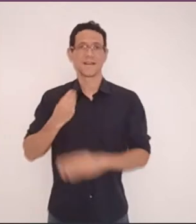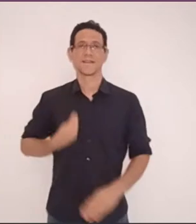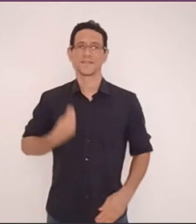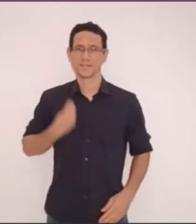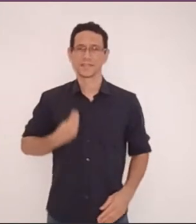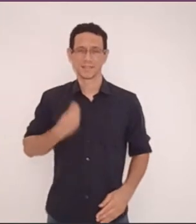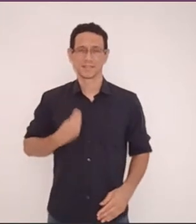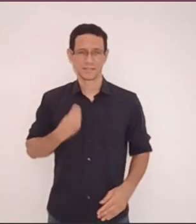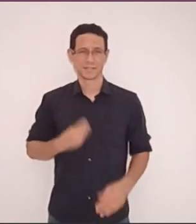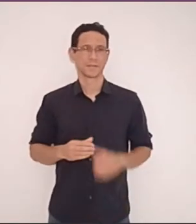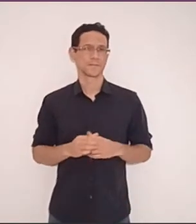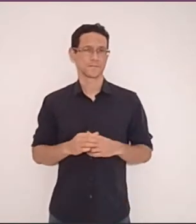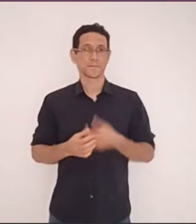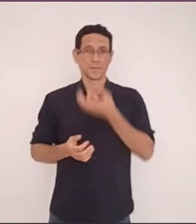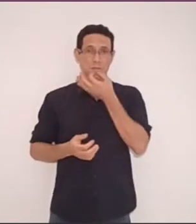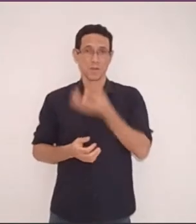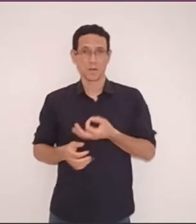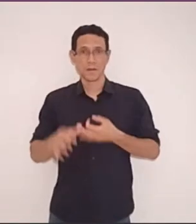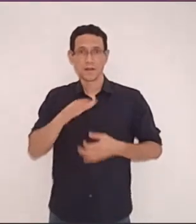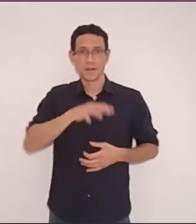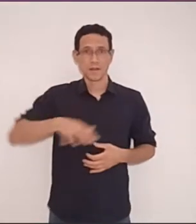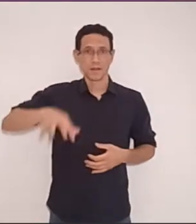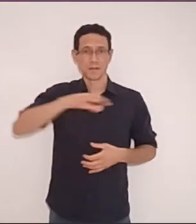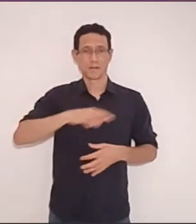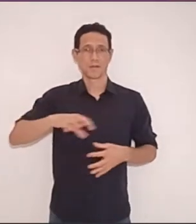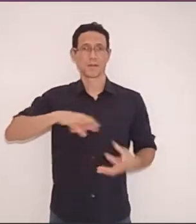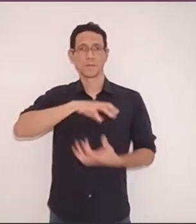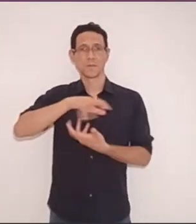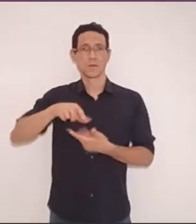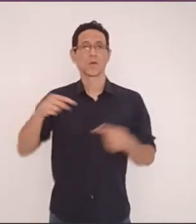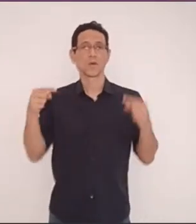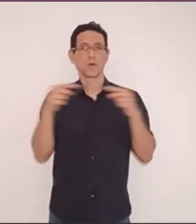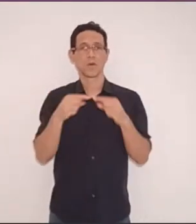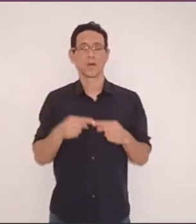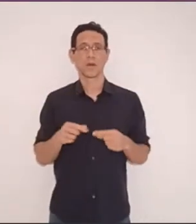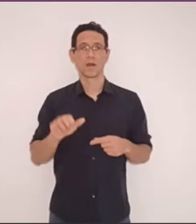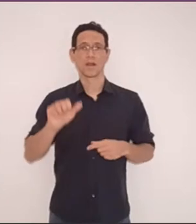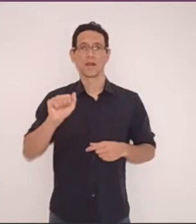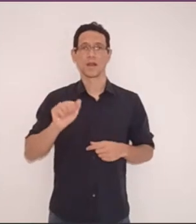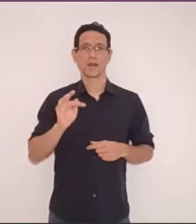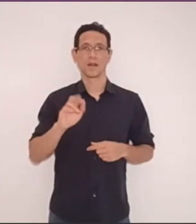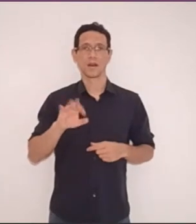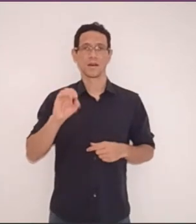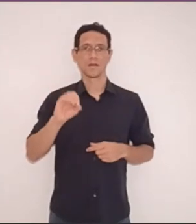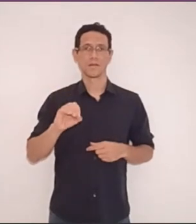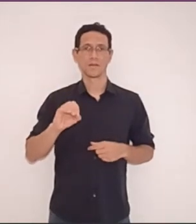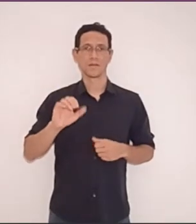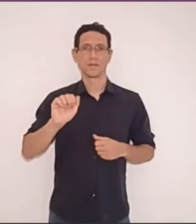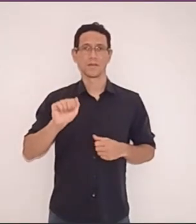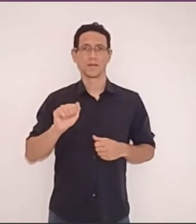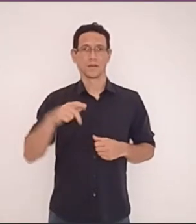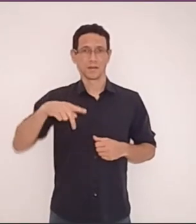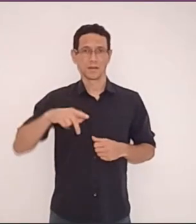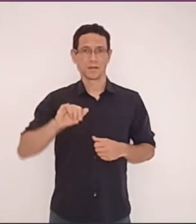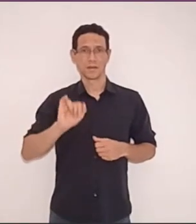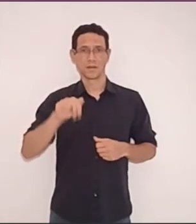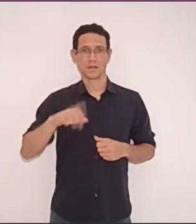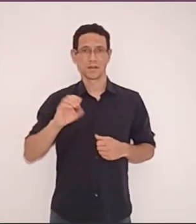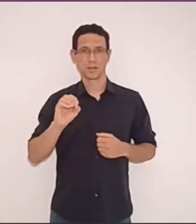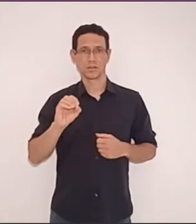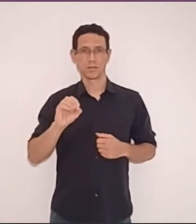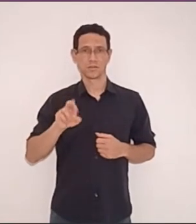gente precisa ter uma visão de mundo e aí e subtipos bem assim durante a cosmovisão assistindo